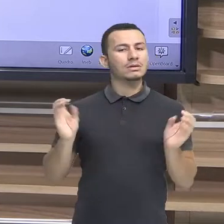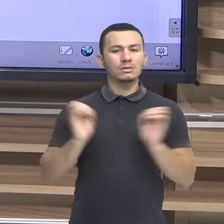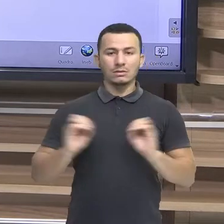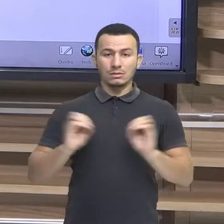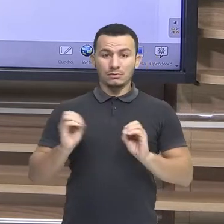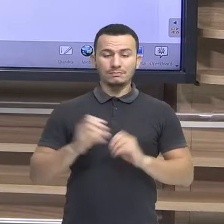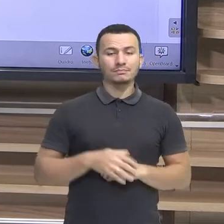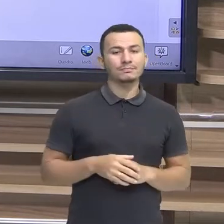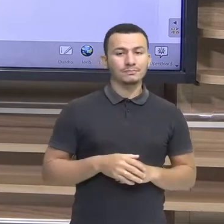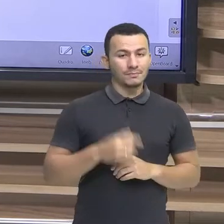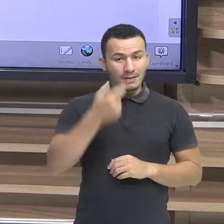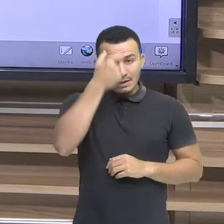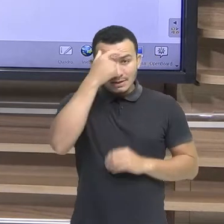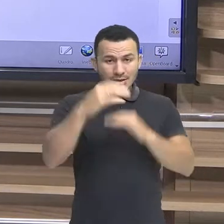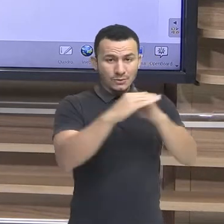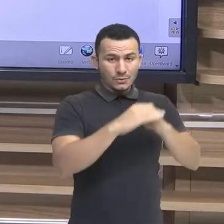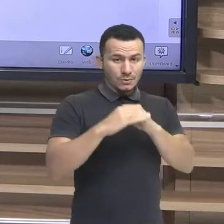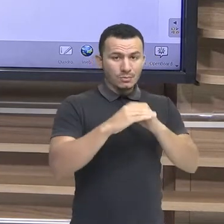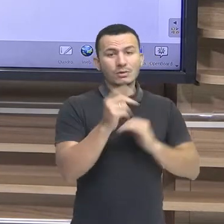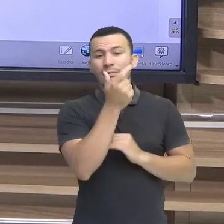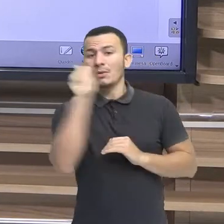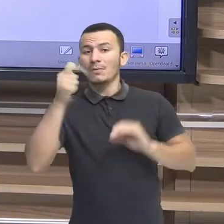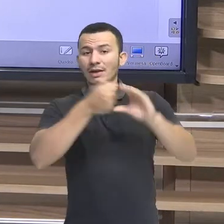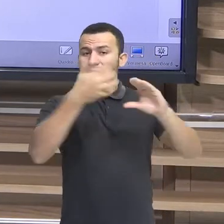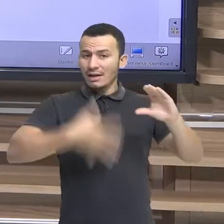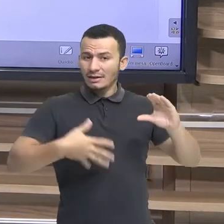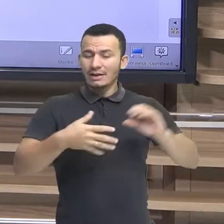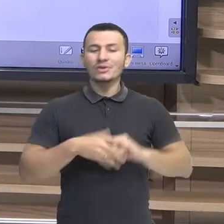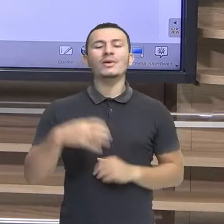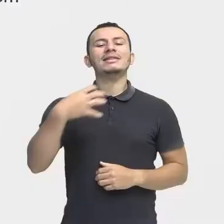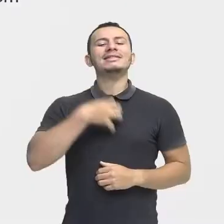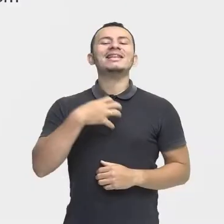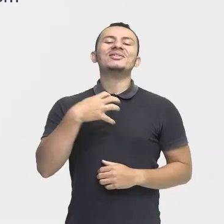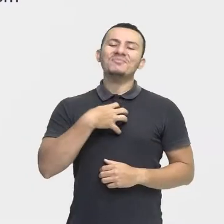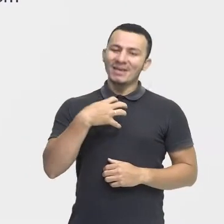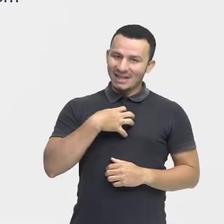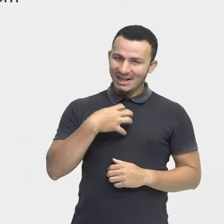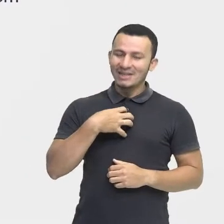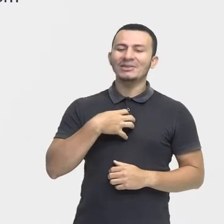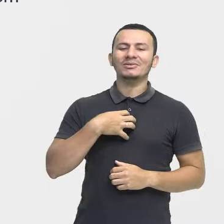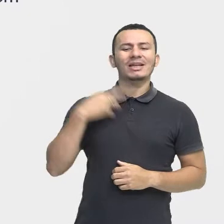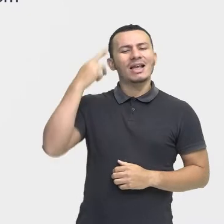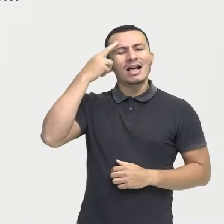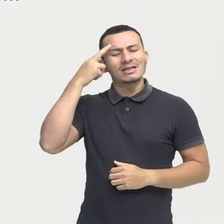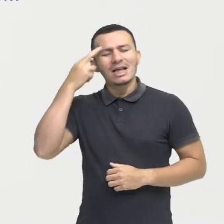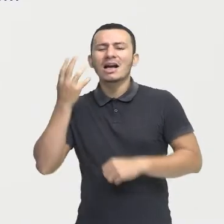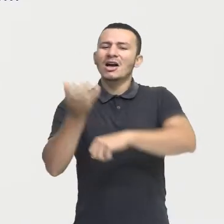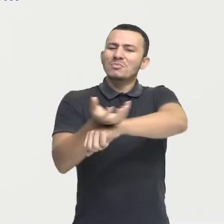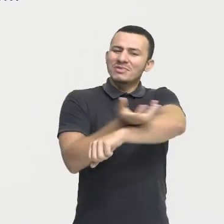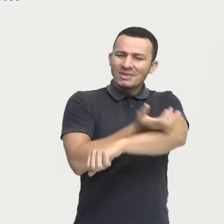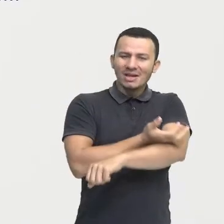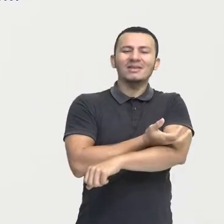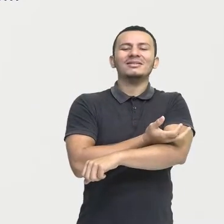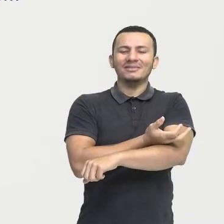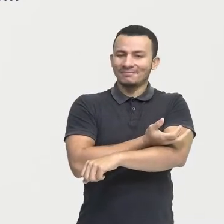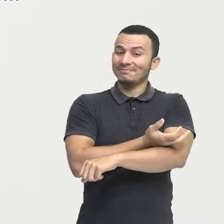Outra característica do senso comum também é a questão do sentimento, né? Nós temos razão e emoção,